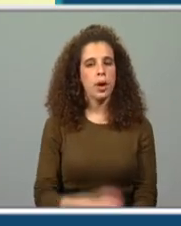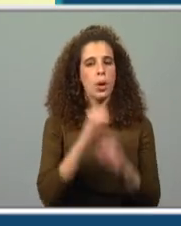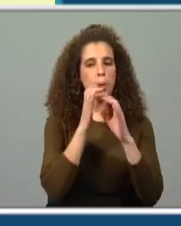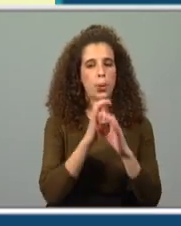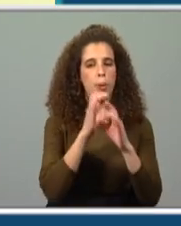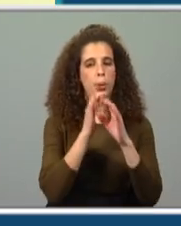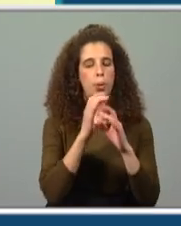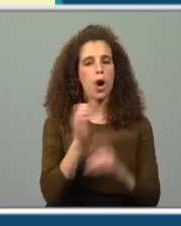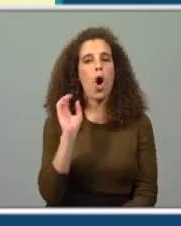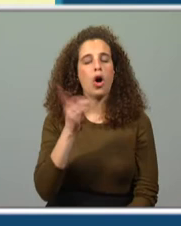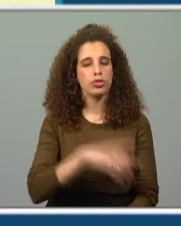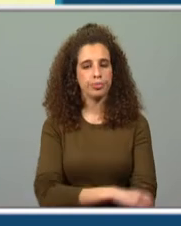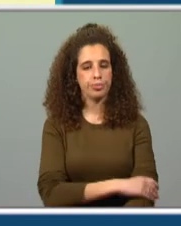sopro?